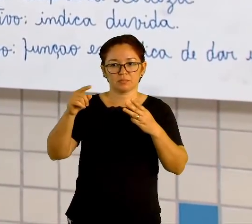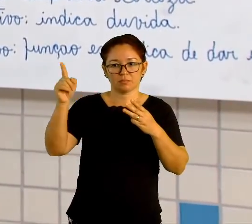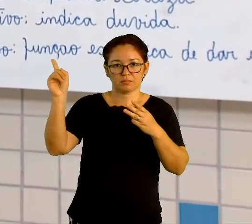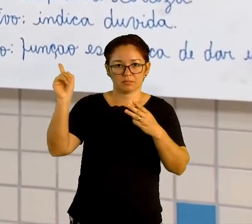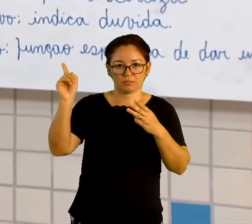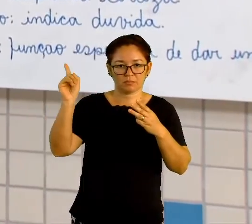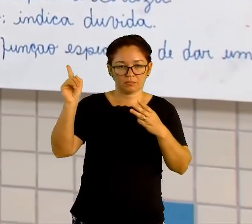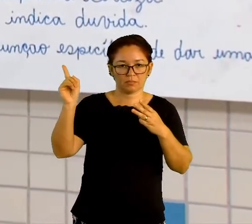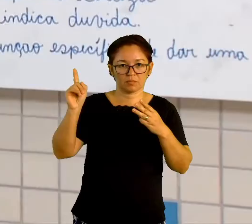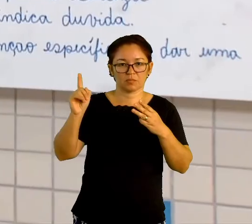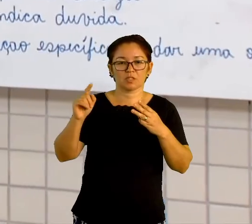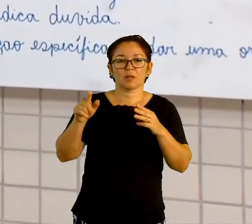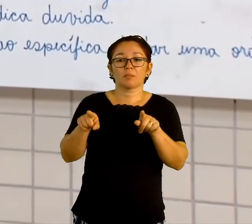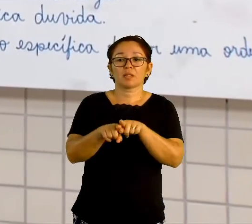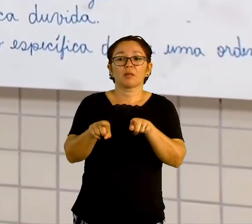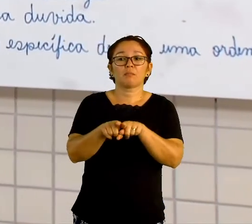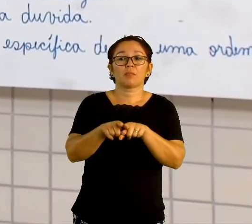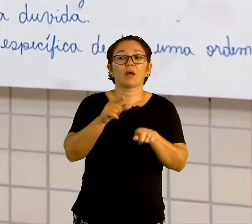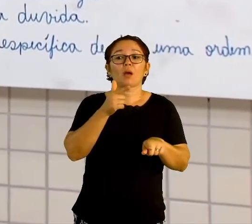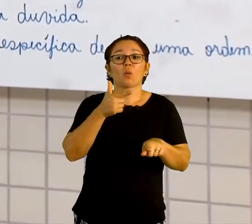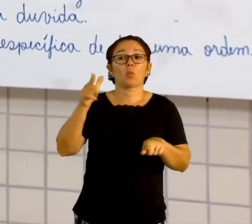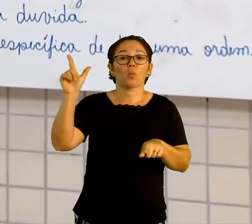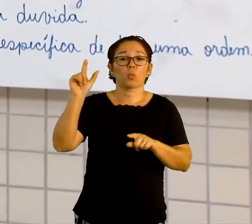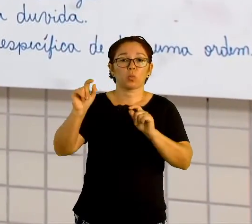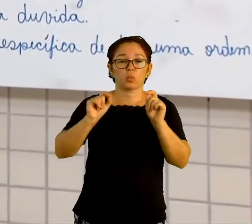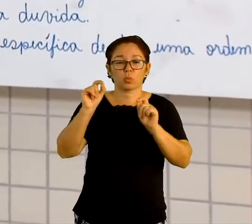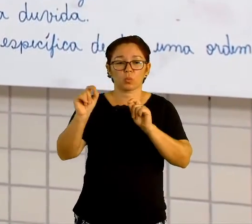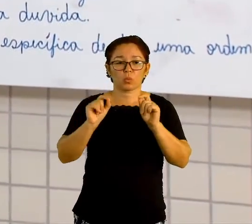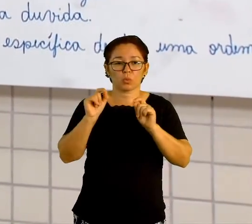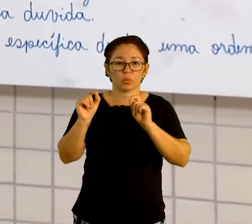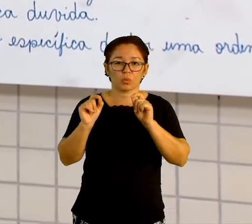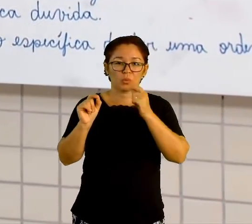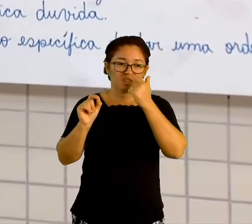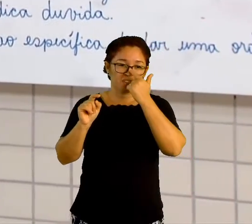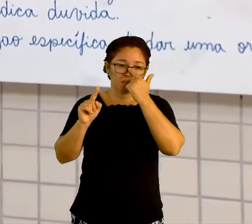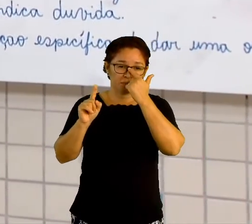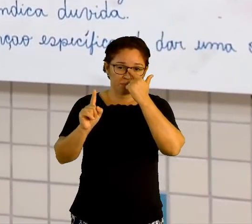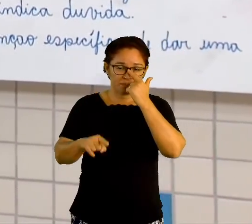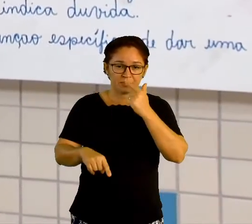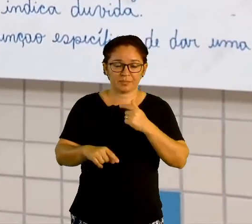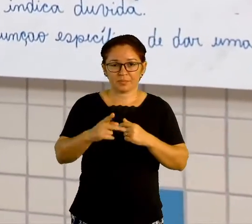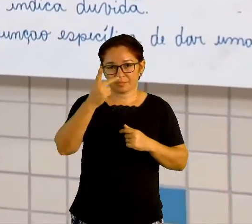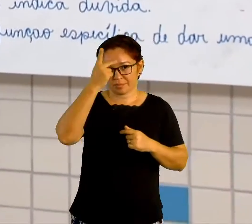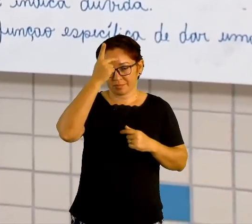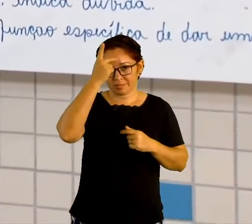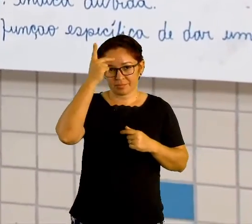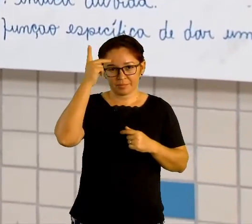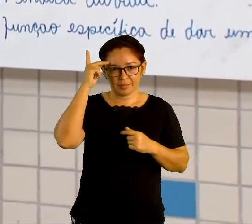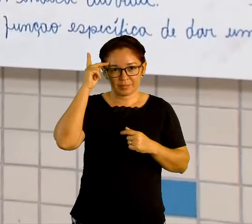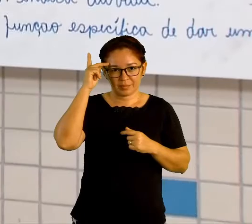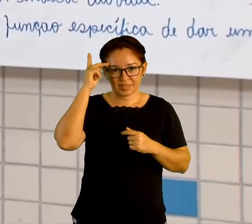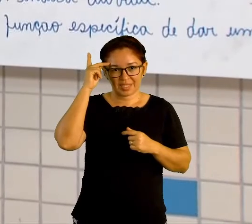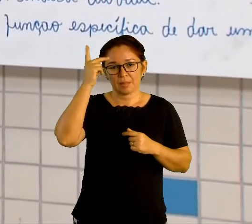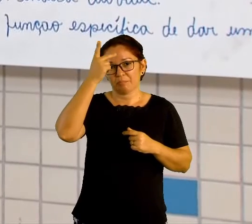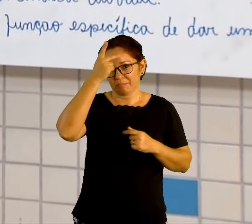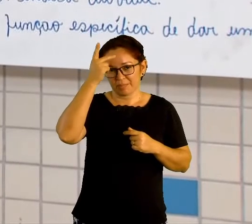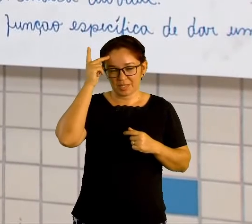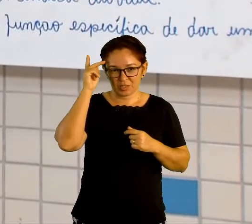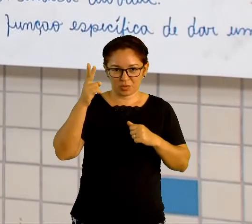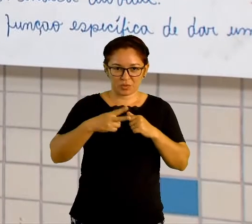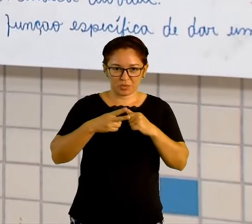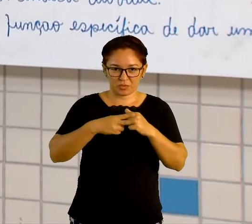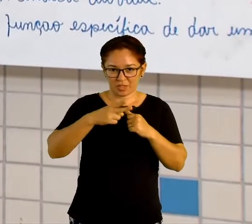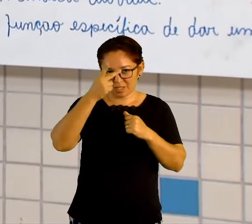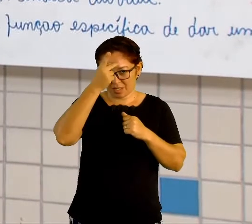no quadro, nós temos as pessoas, né, que o verbo vai variar em primeira, segunda